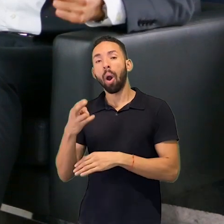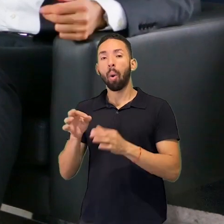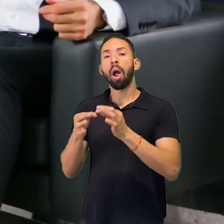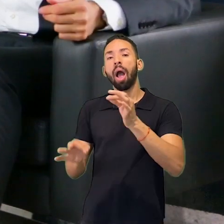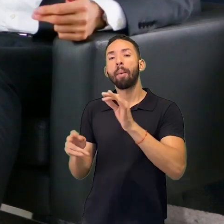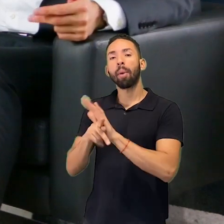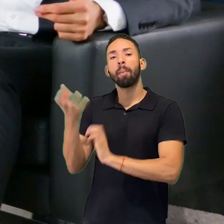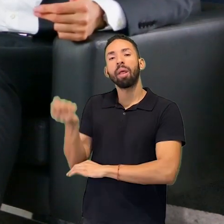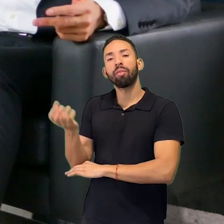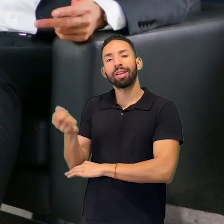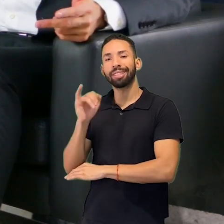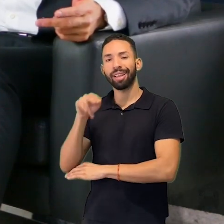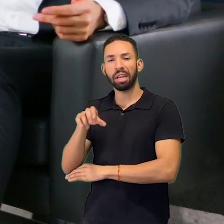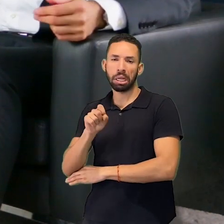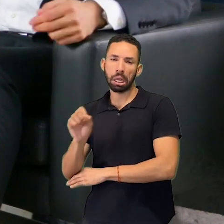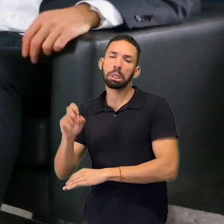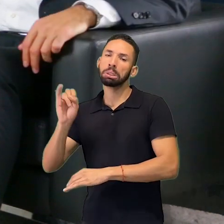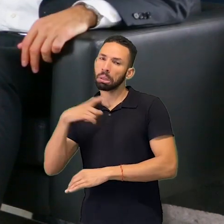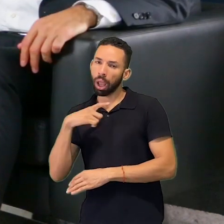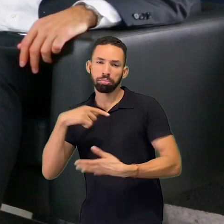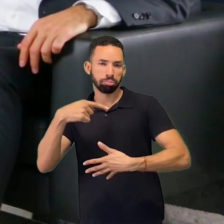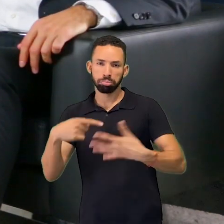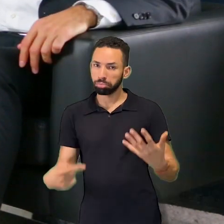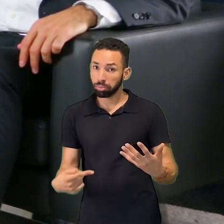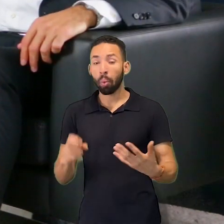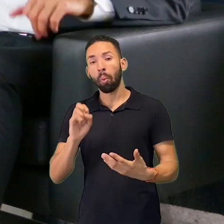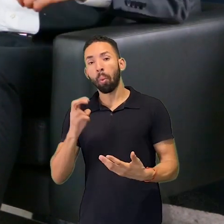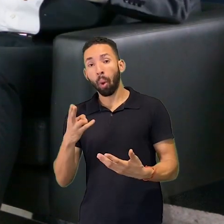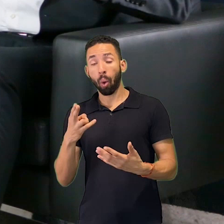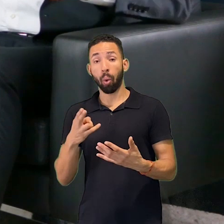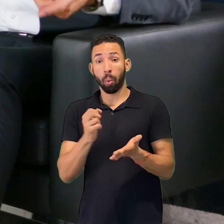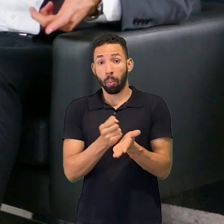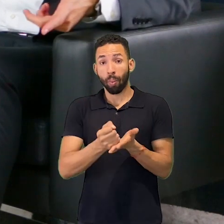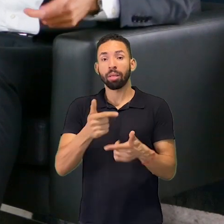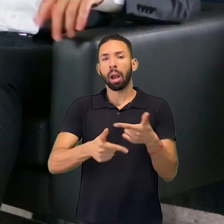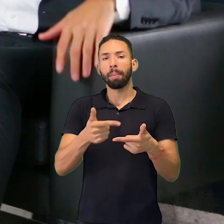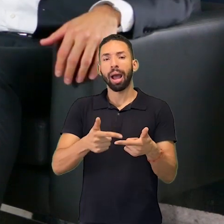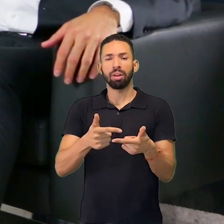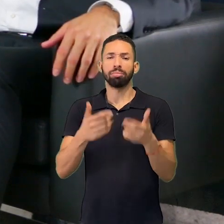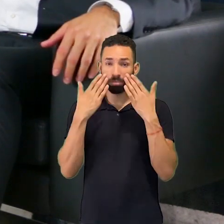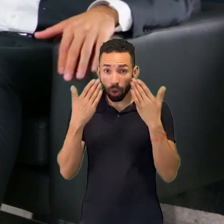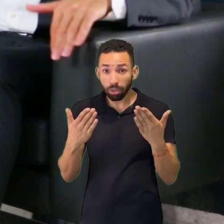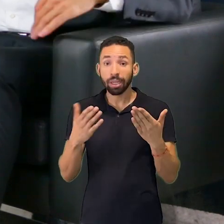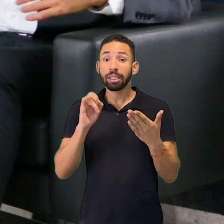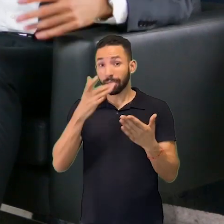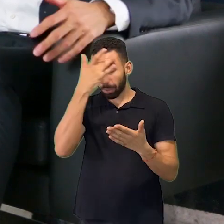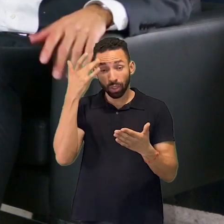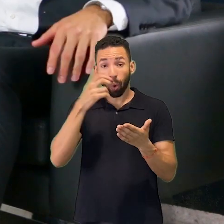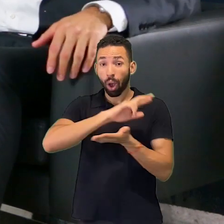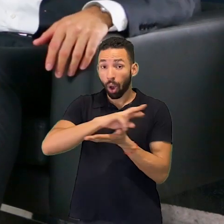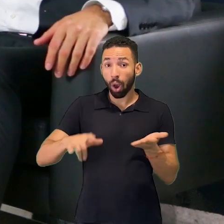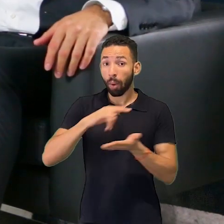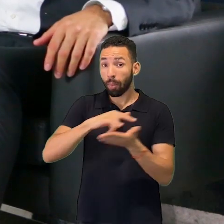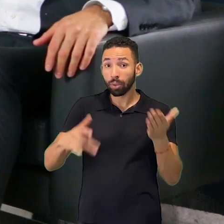do benefício de INSS, se for o caso, a carteira de trabalho. Então, ela levando esses